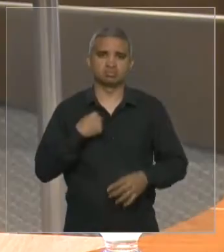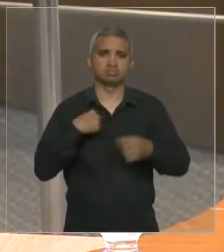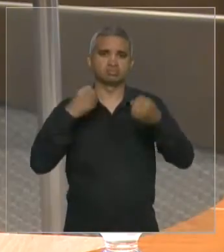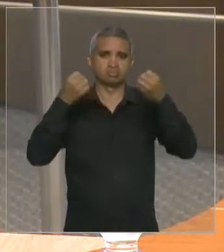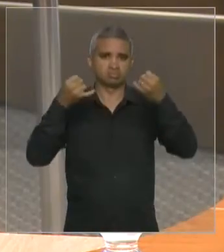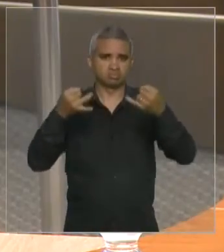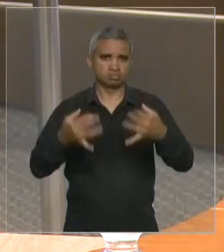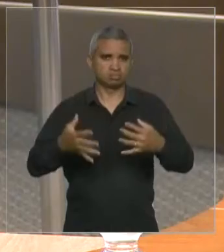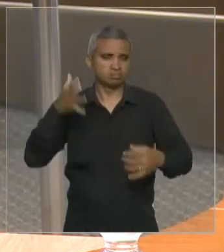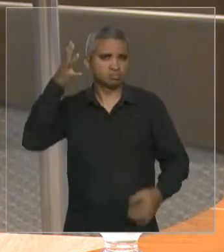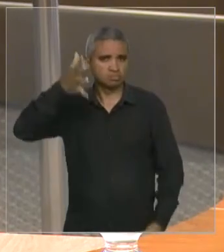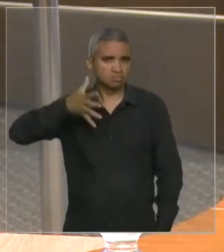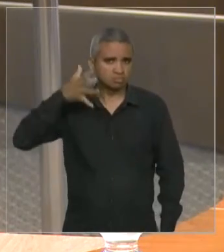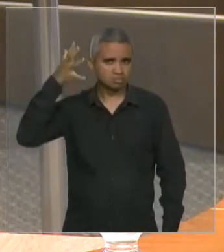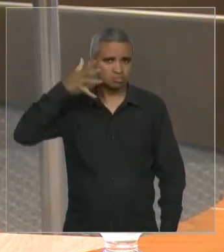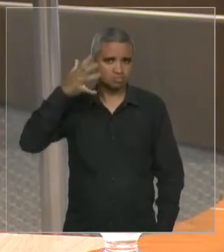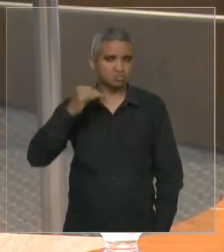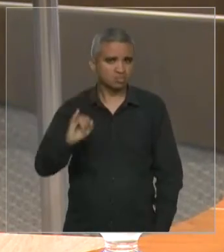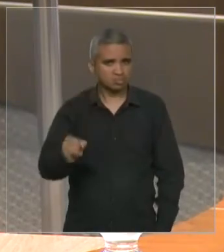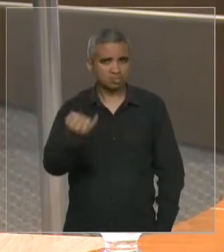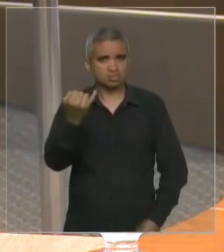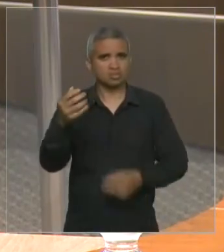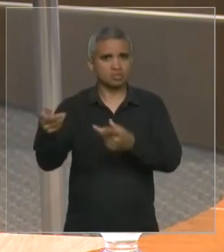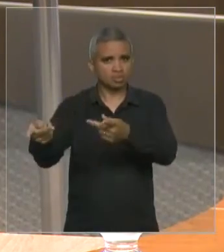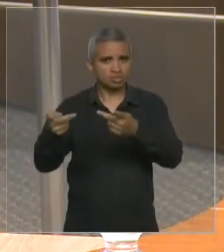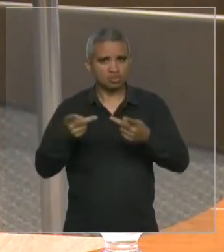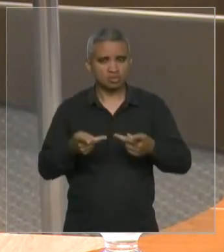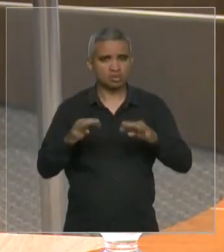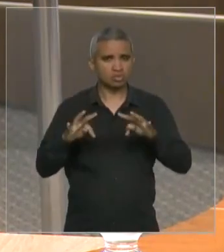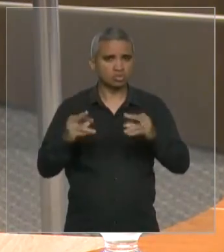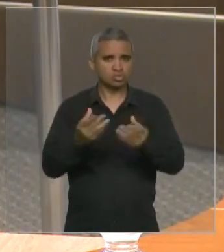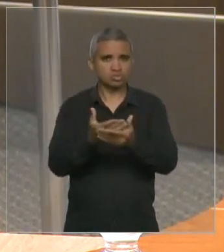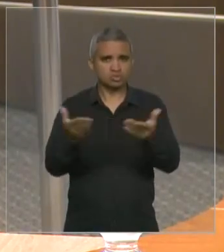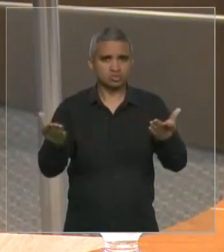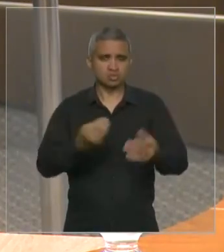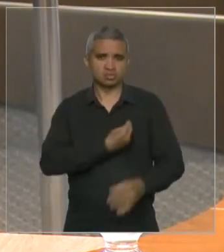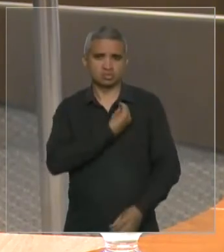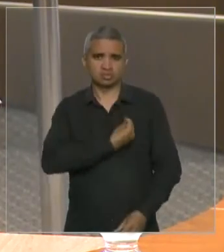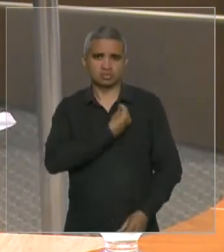aproveito a convidar todos os colegas e a população maranhense, do modo geral.